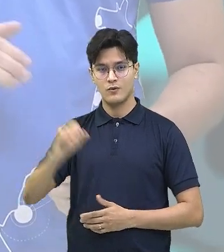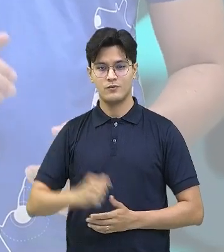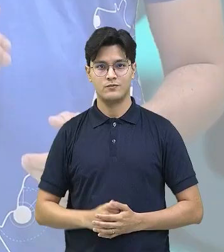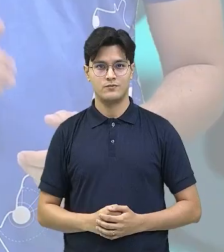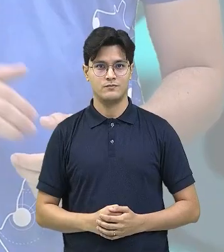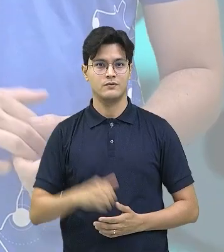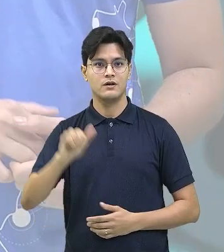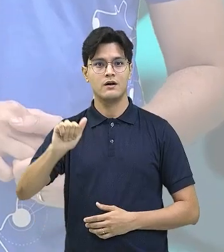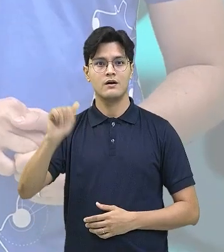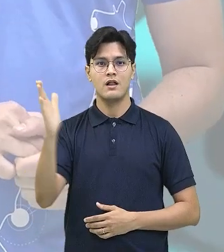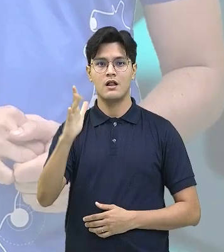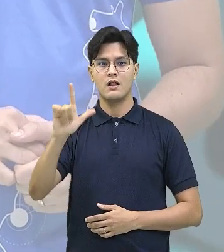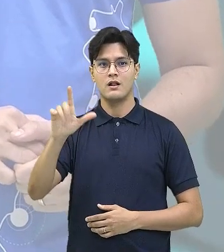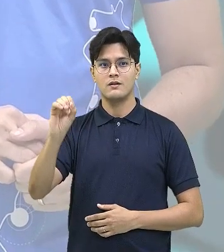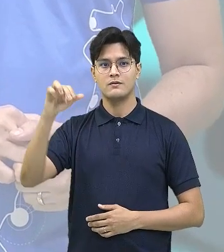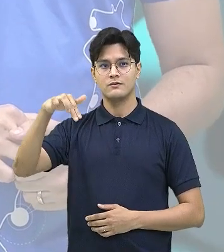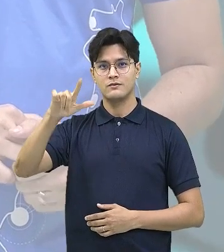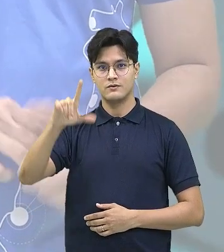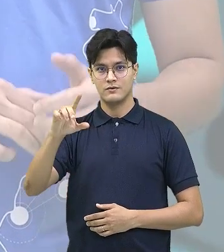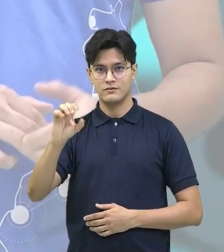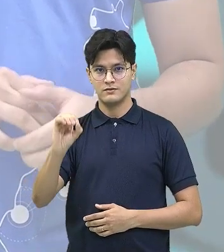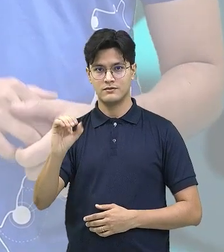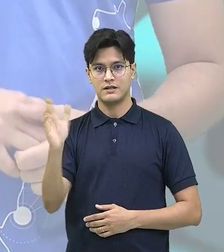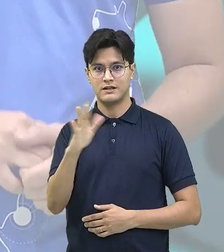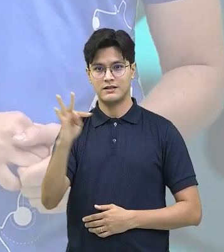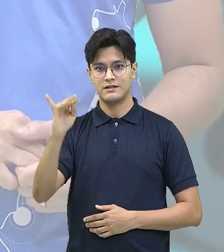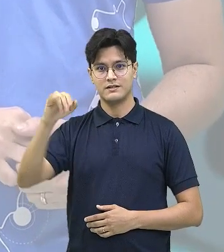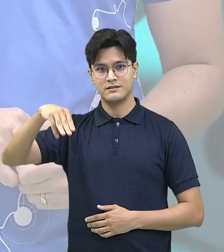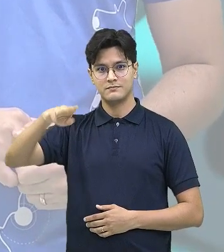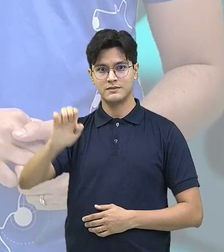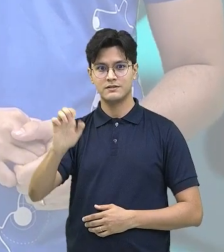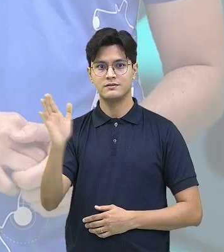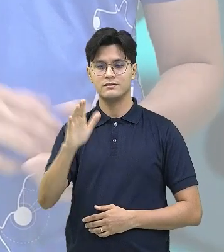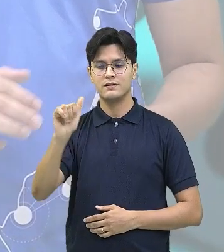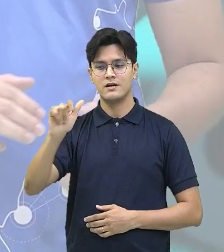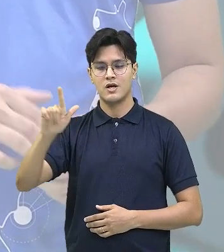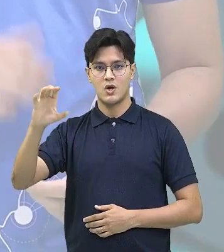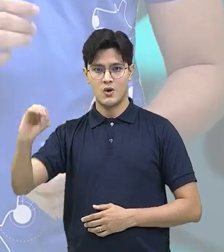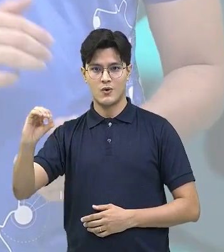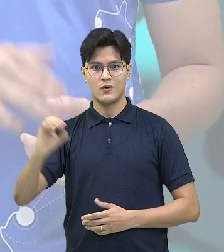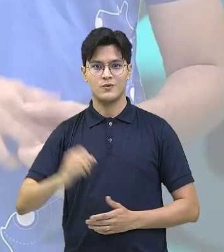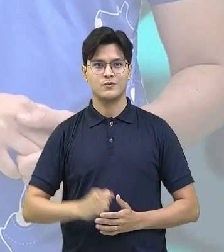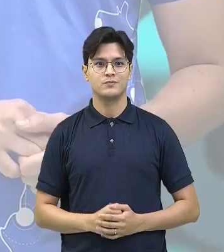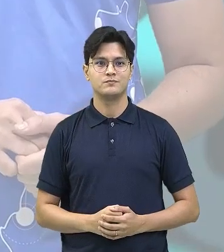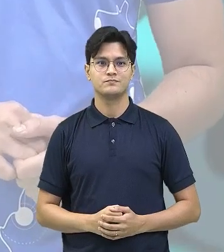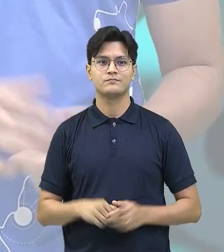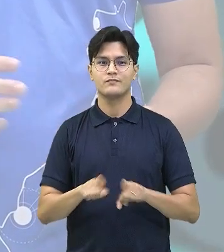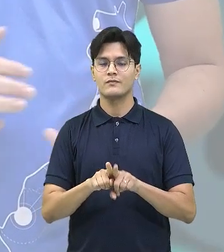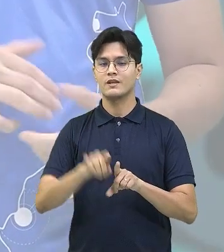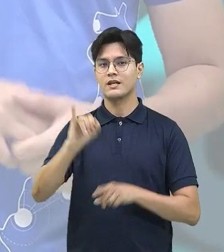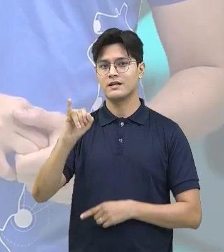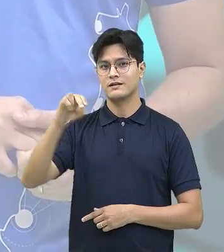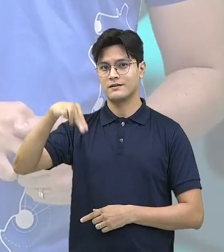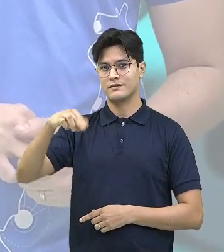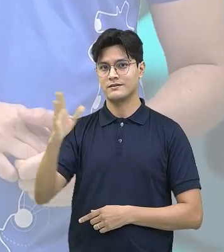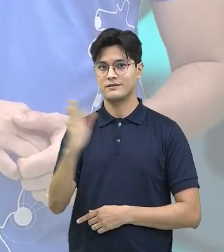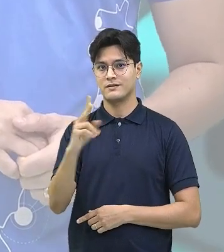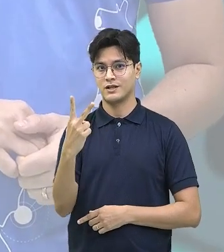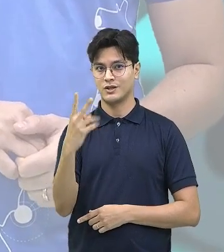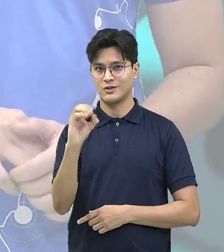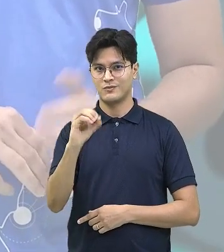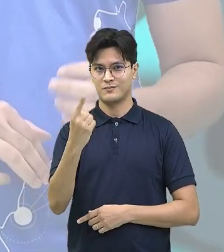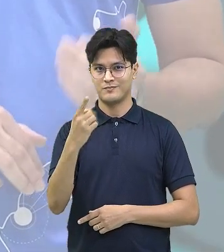In 2010. In the past. Muito bem, praticaram aí? Parabéns para